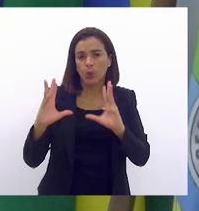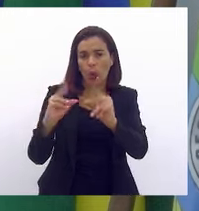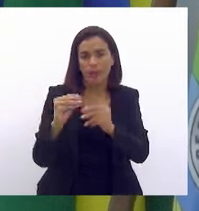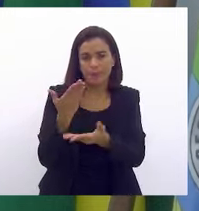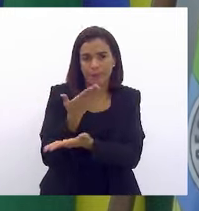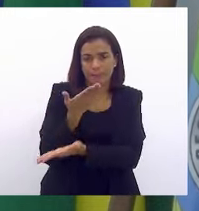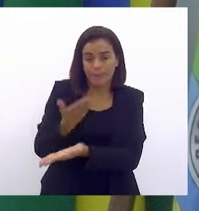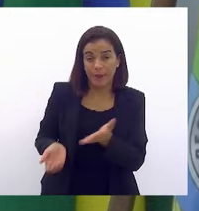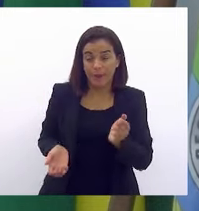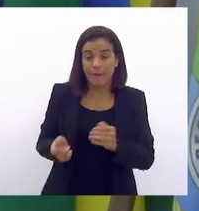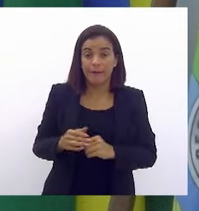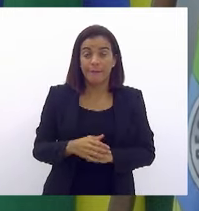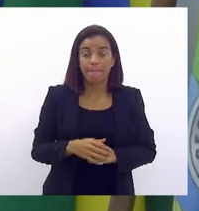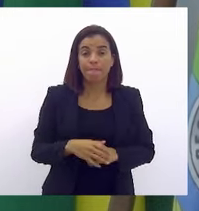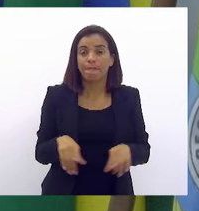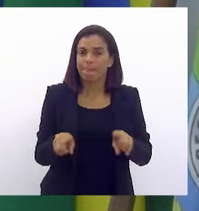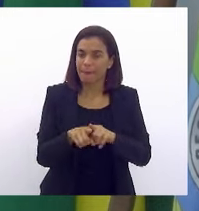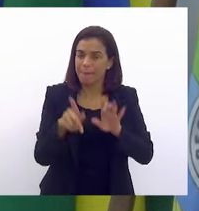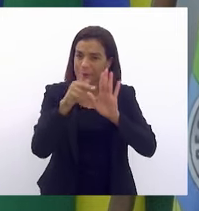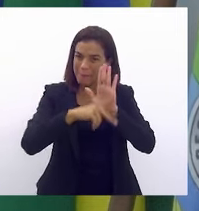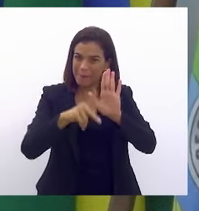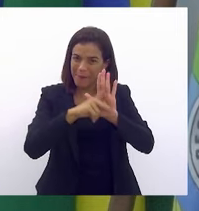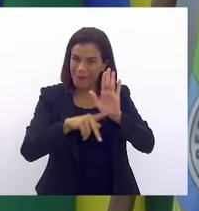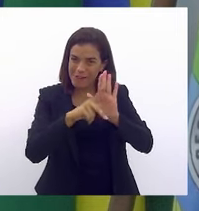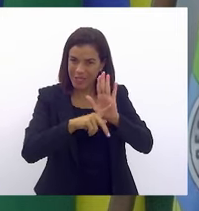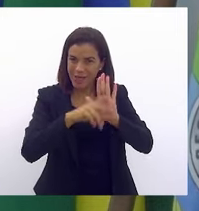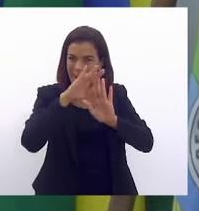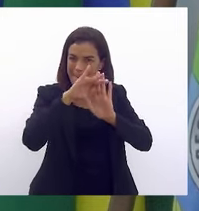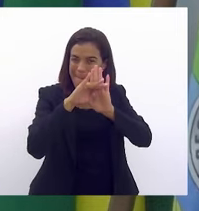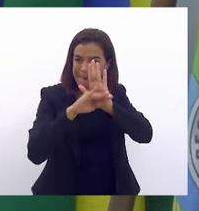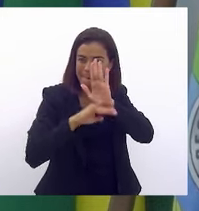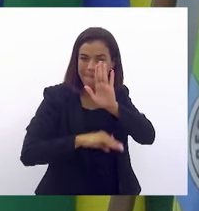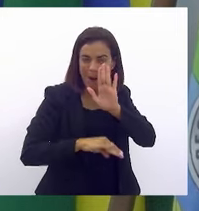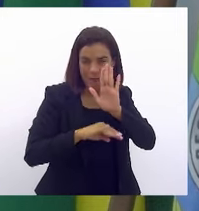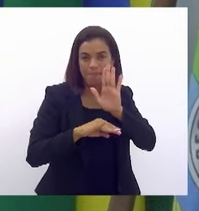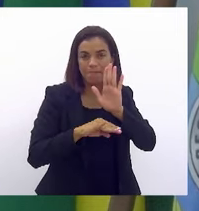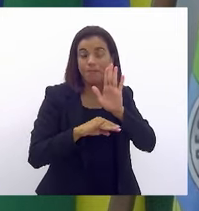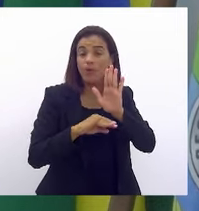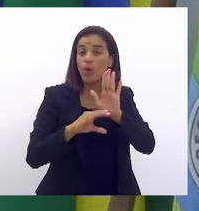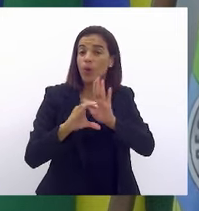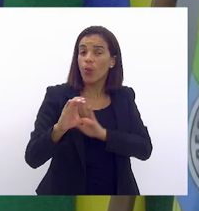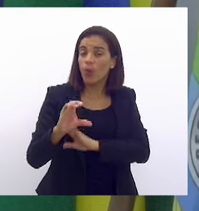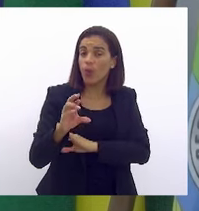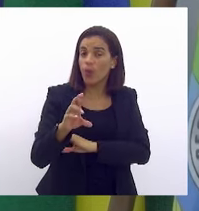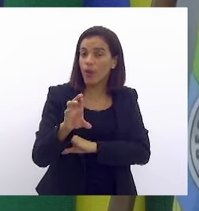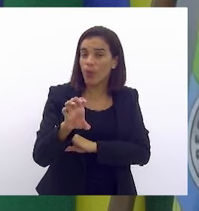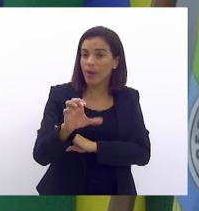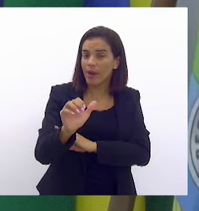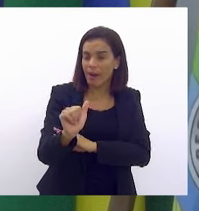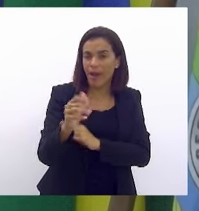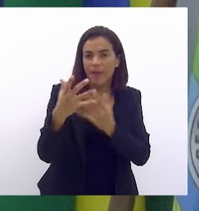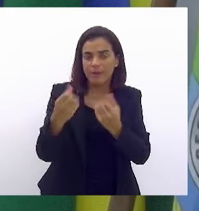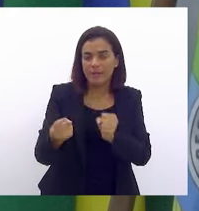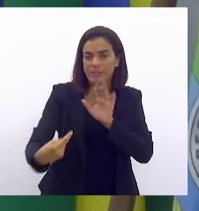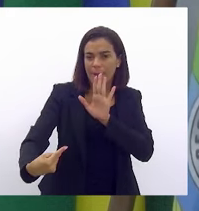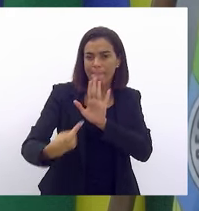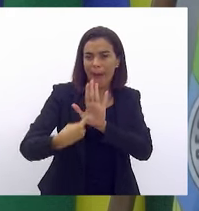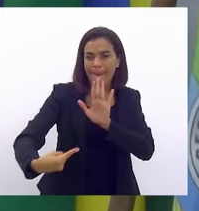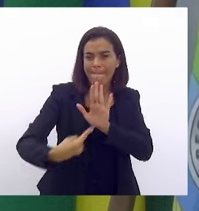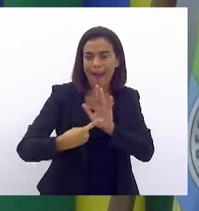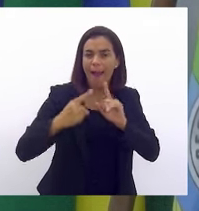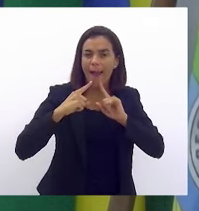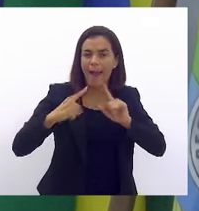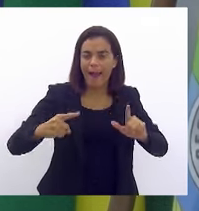E esses projetos, como eu falei, o CREA aceita qualquer denúncia. A gente está acompanhando